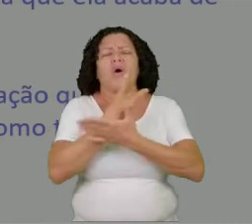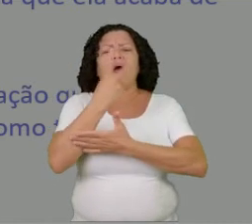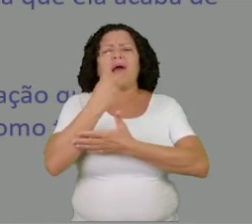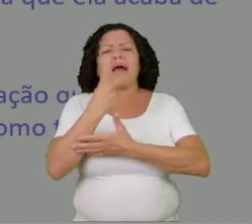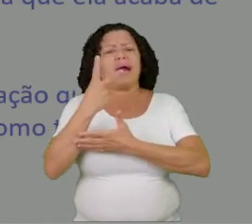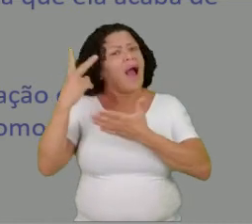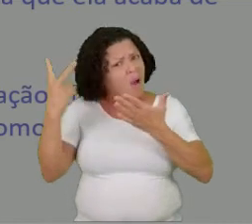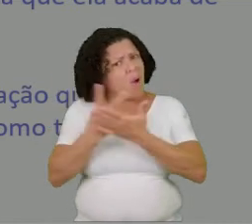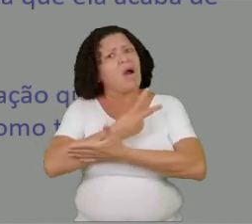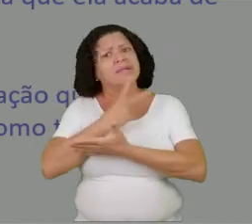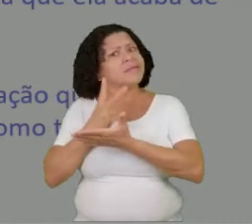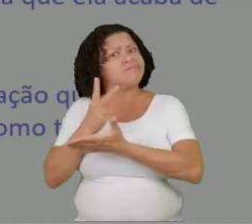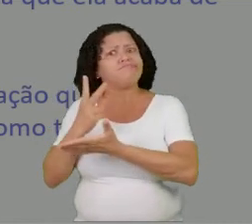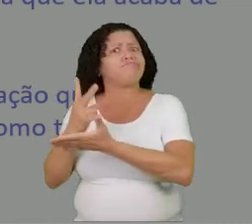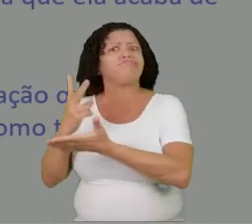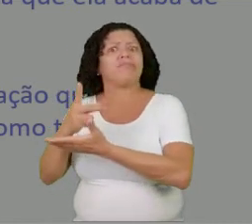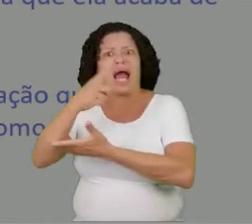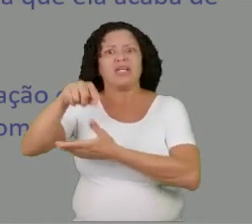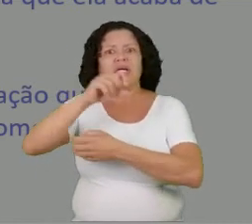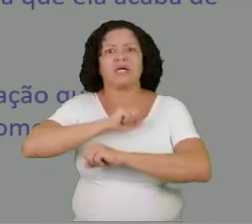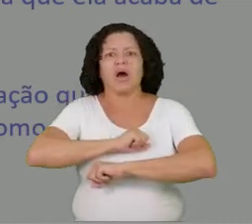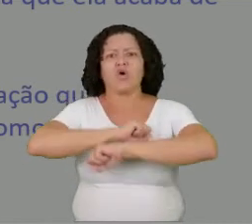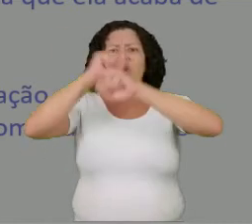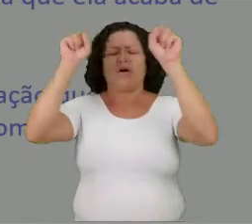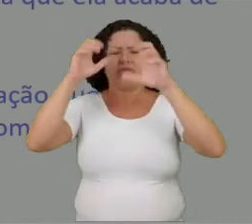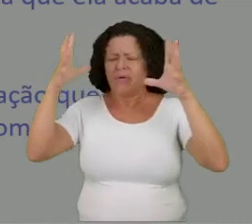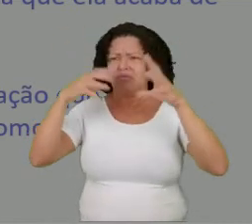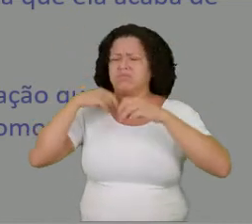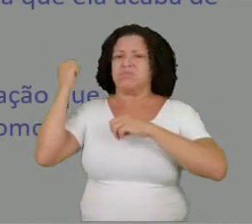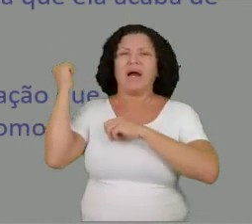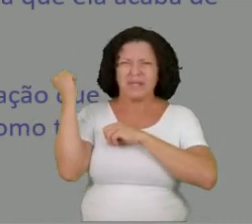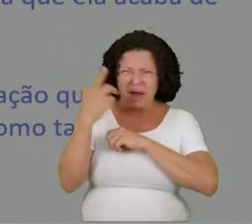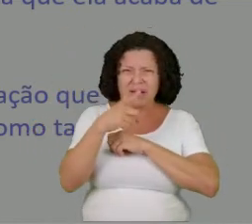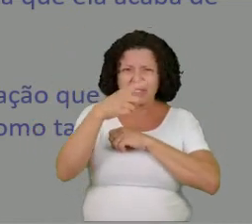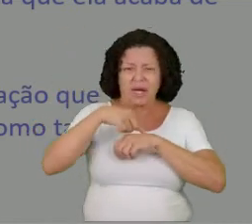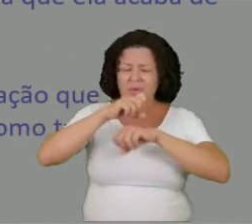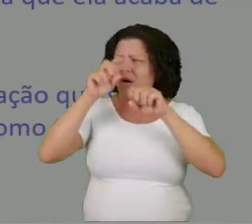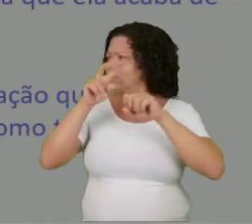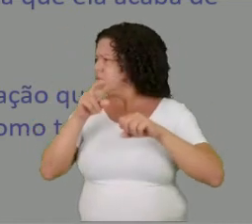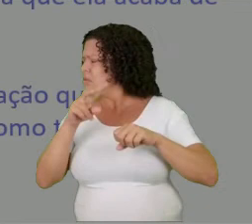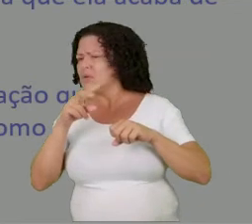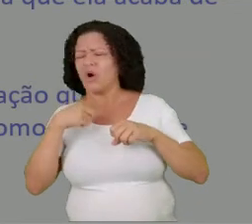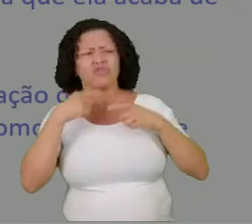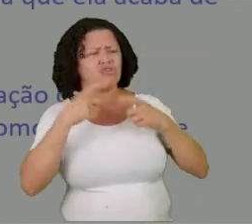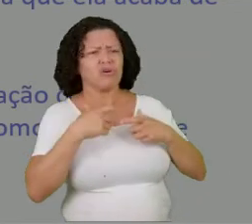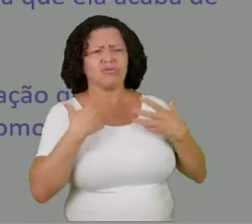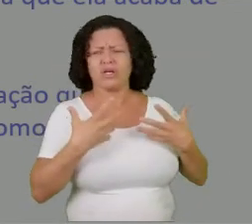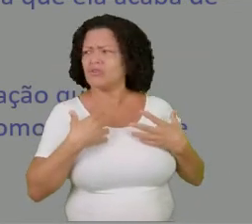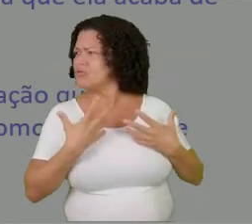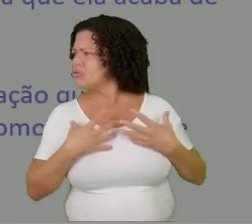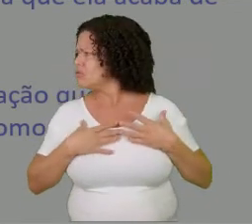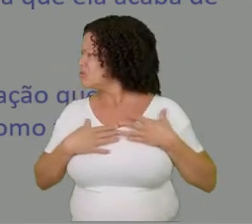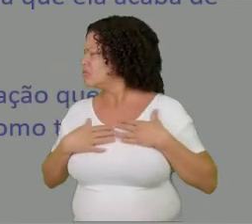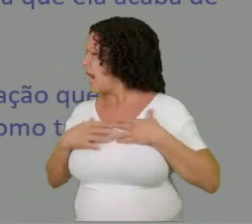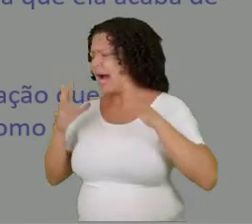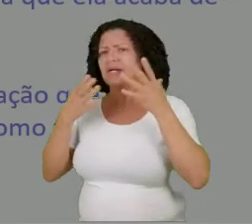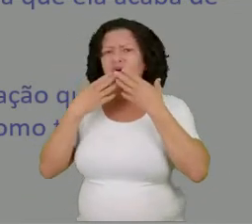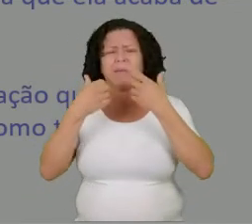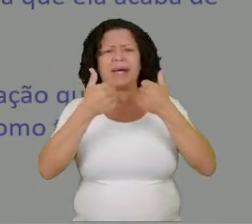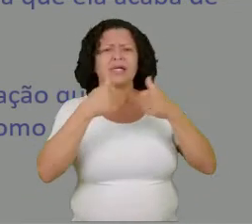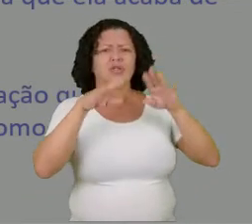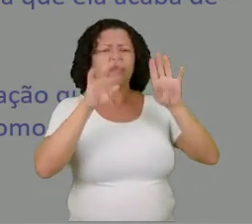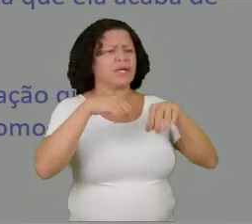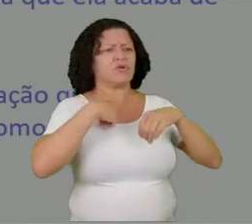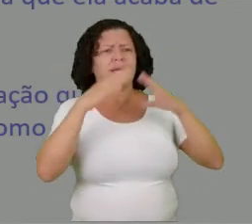procura orientar-se sobre a sua situação. Isso acontece à beça, né? Às vezes a gente acorda repentinamente no meio da madrugada, olha para o lado, onde é